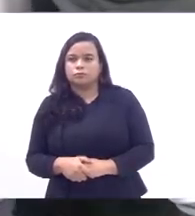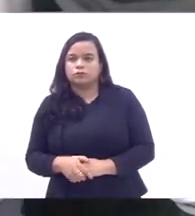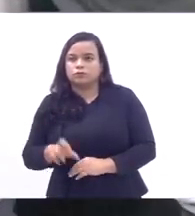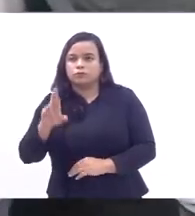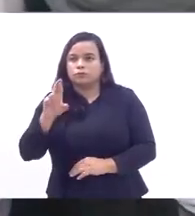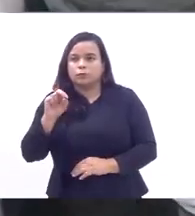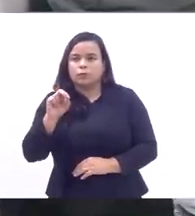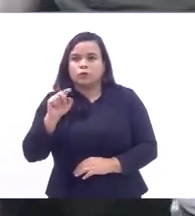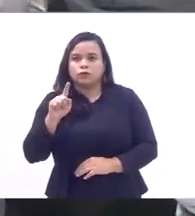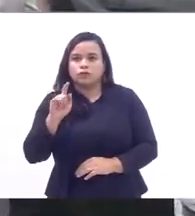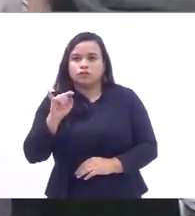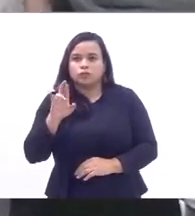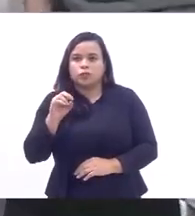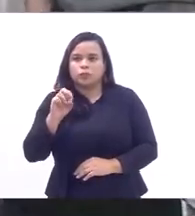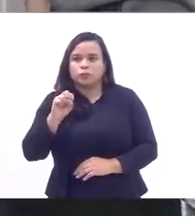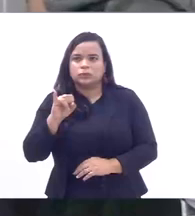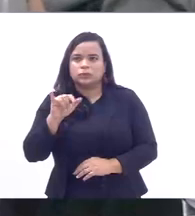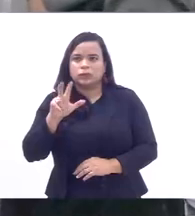Rogério Silva,